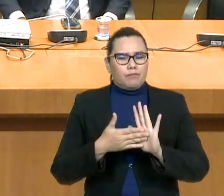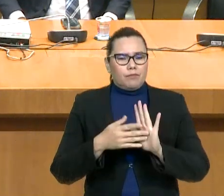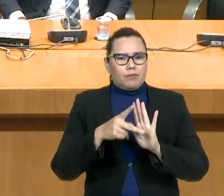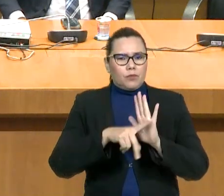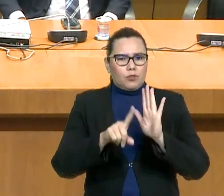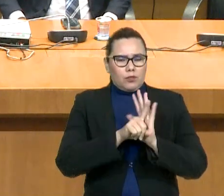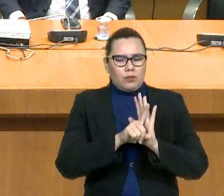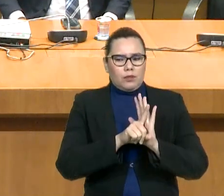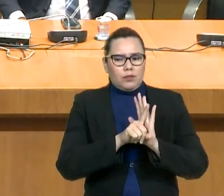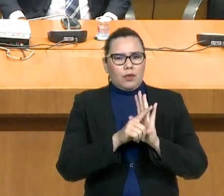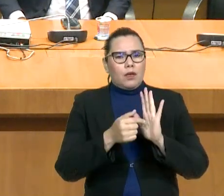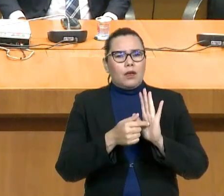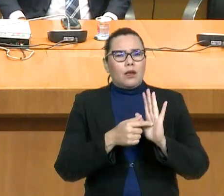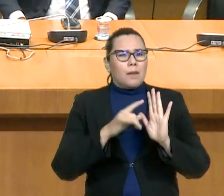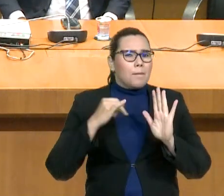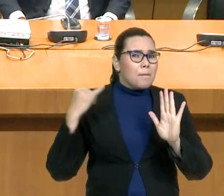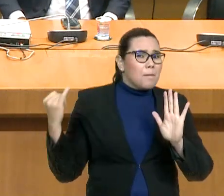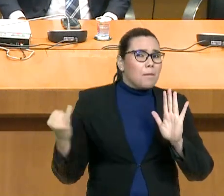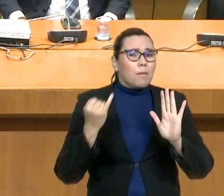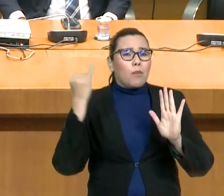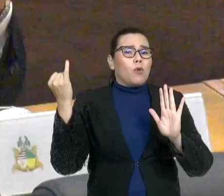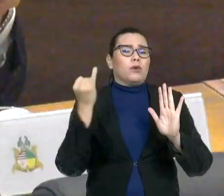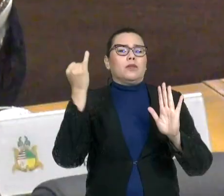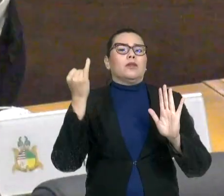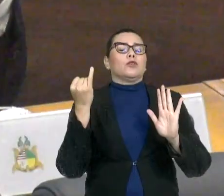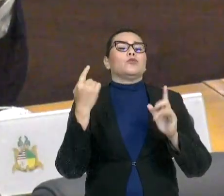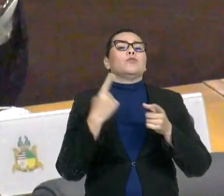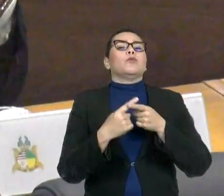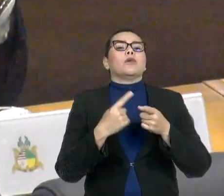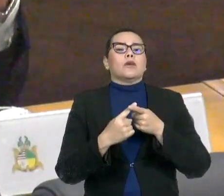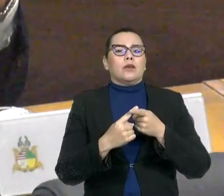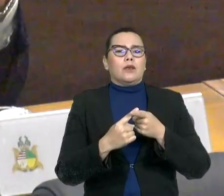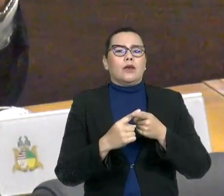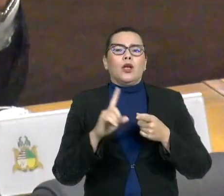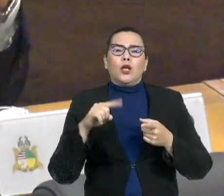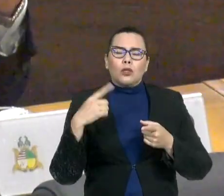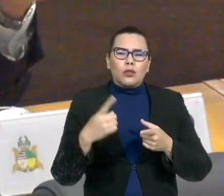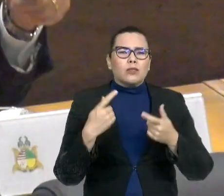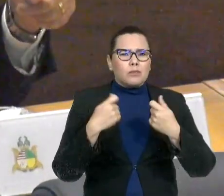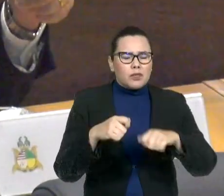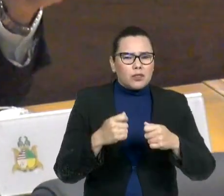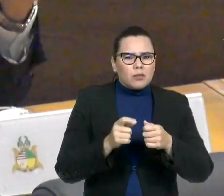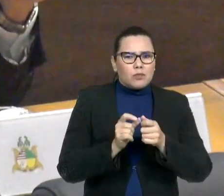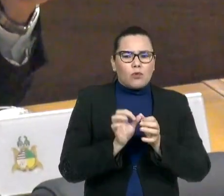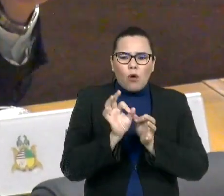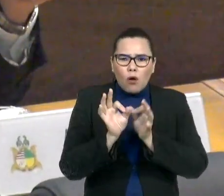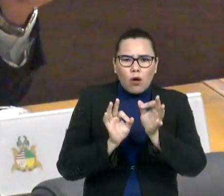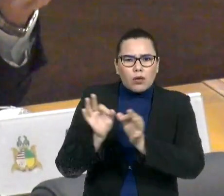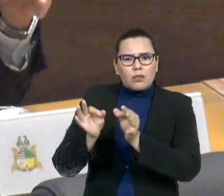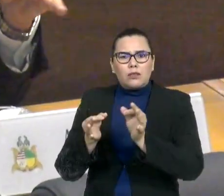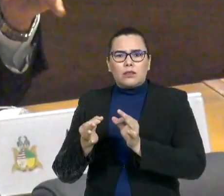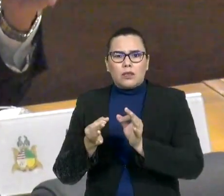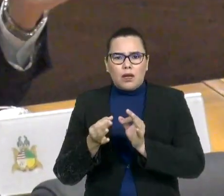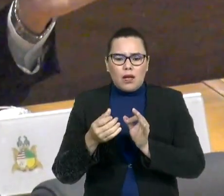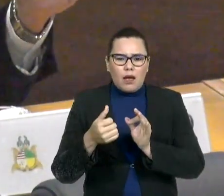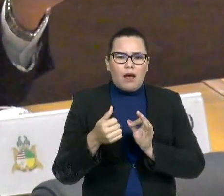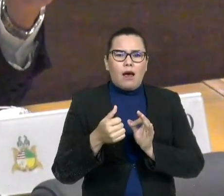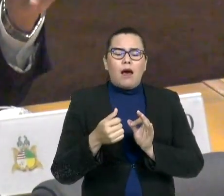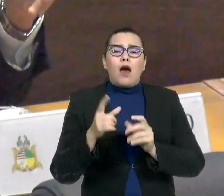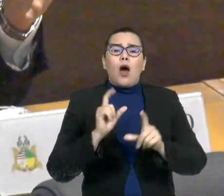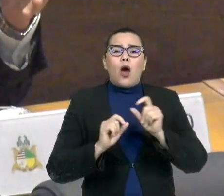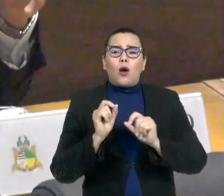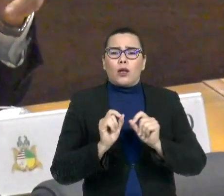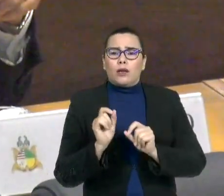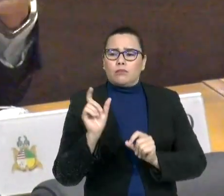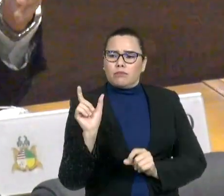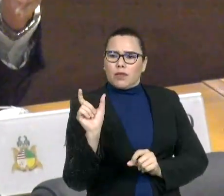É a importância que temos de regulamentar a carteira digital para os nossos estudantes, tanto da